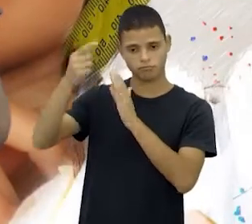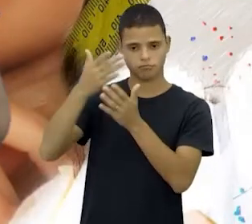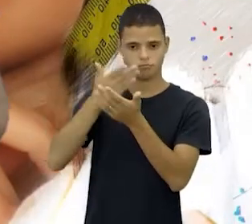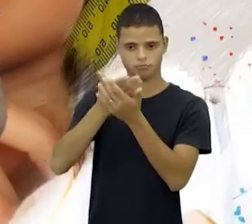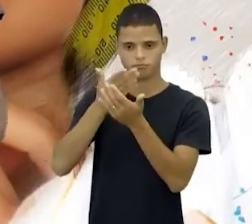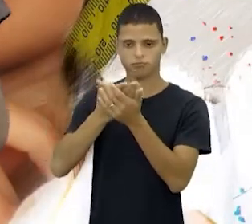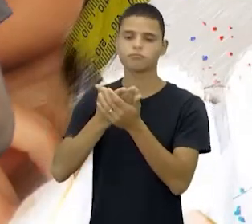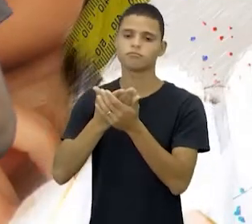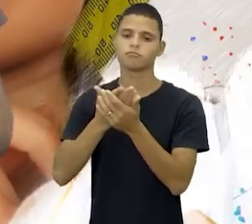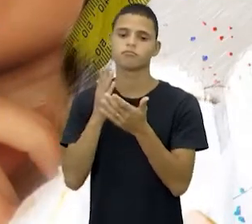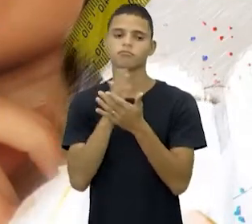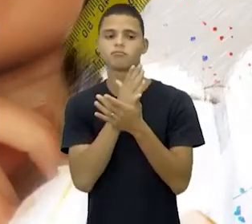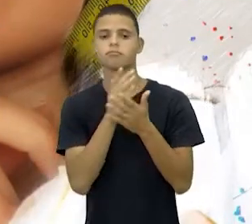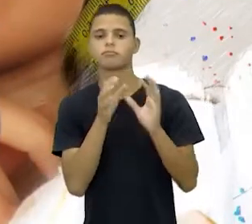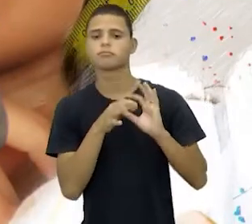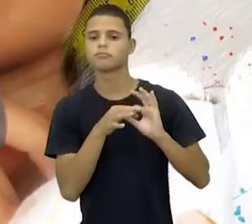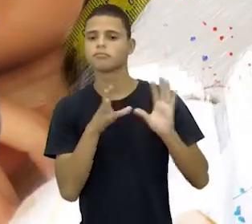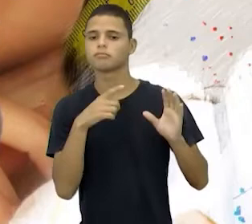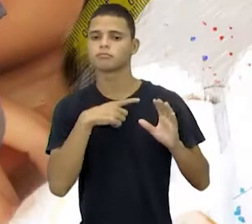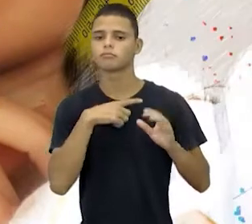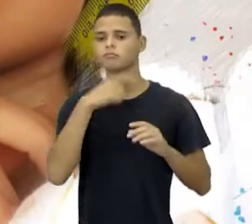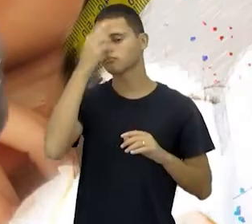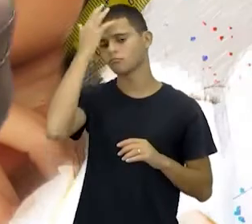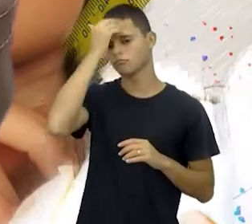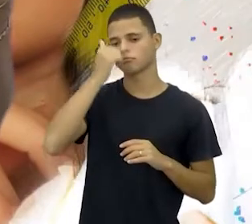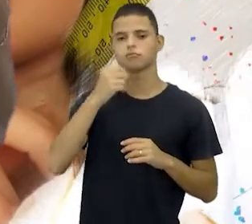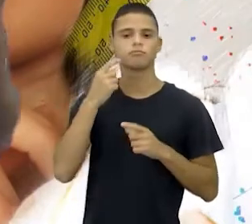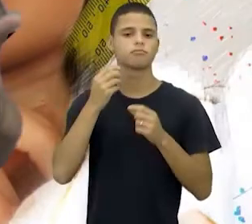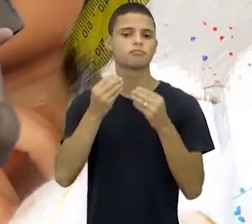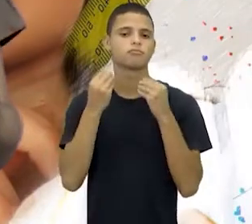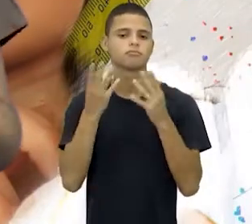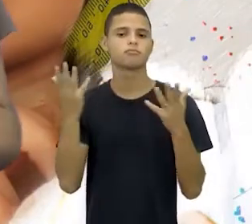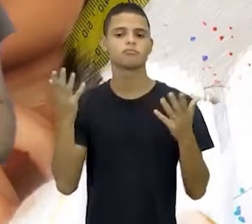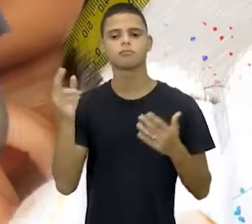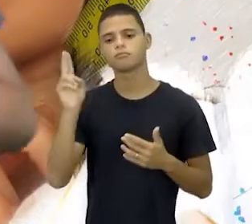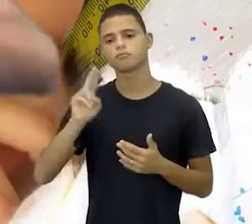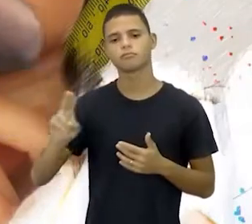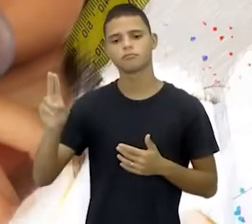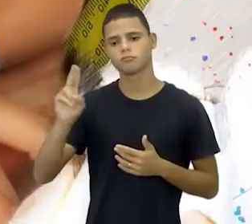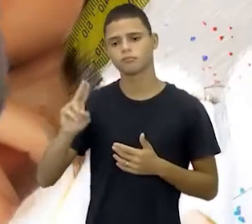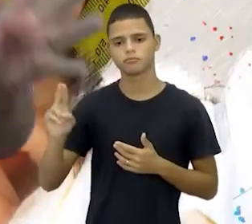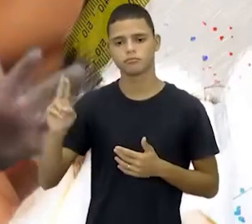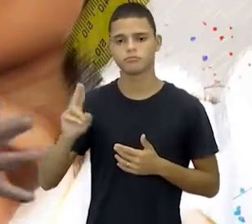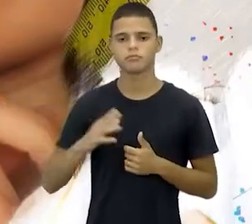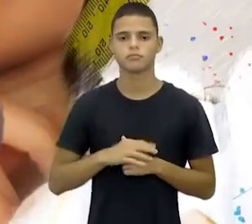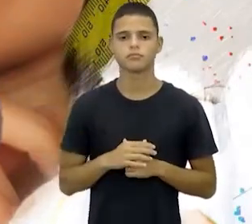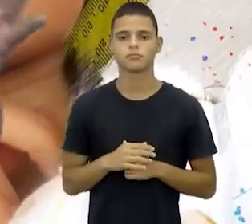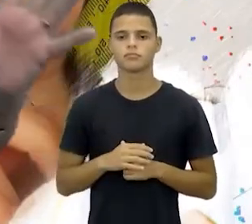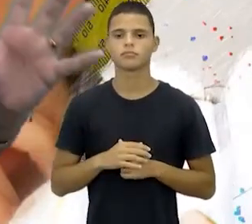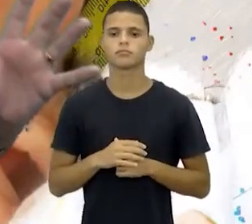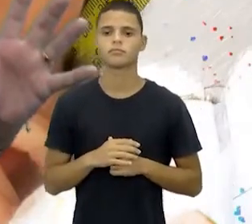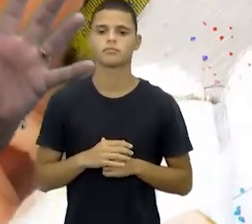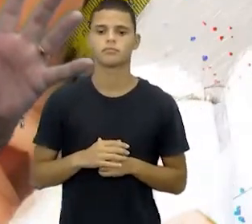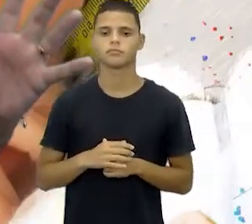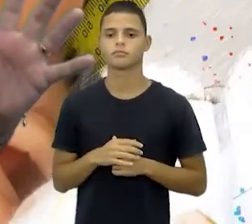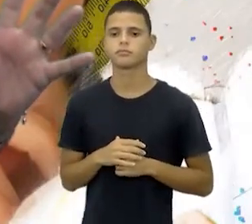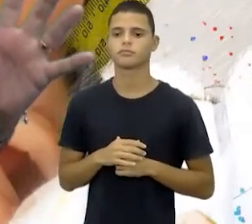sociais que nós temos disponíveis, por que eu utilizo, de que forma eu utilizo. Olha só o som de conexão aí acontecendo, ó.